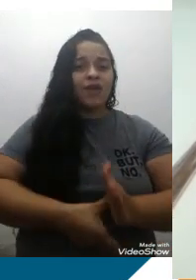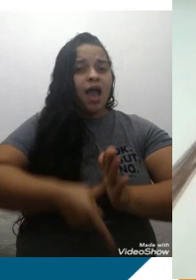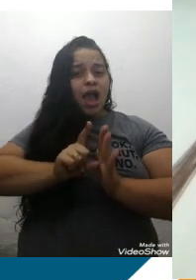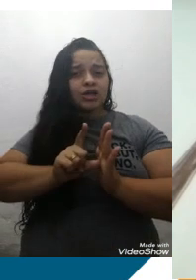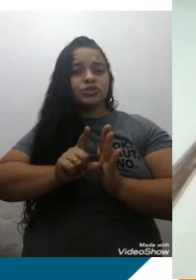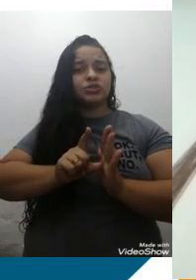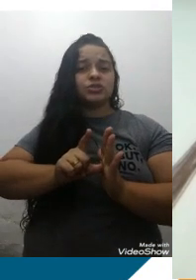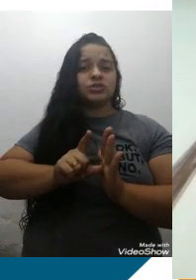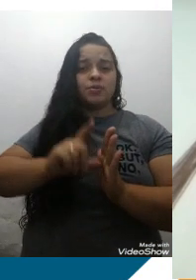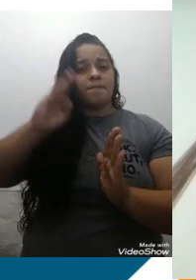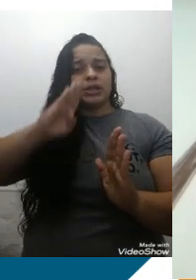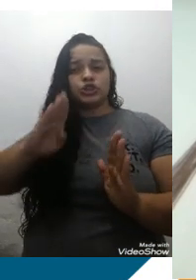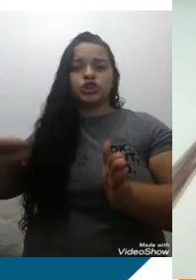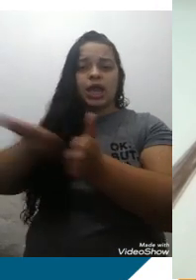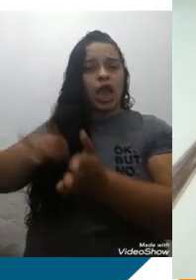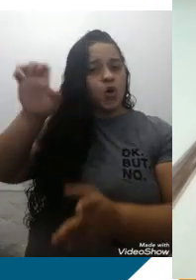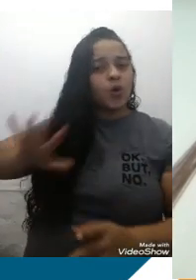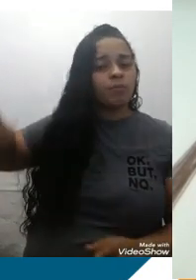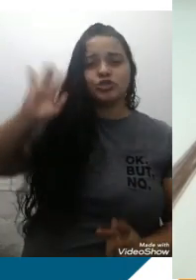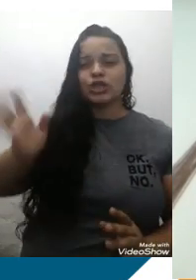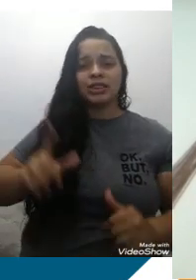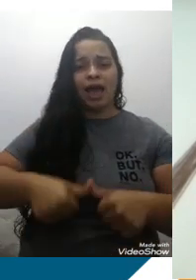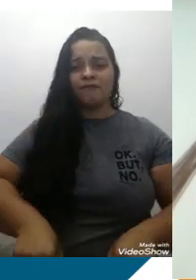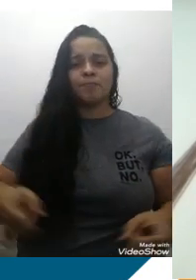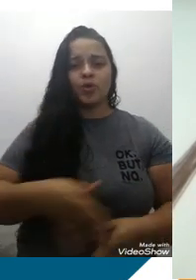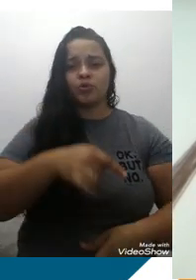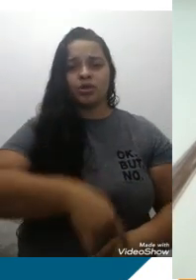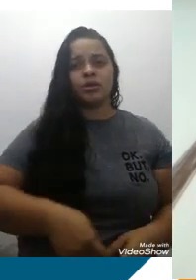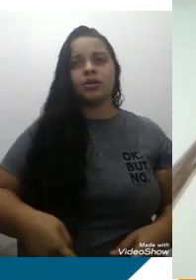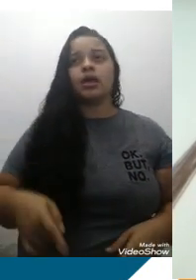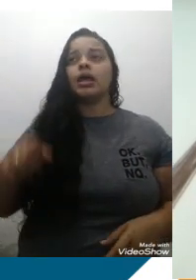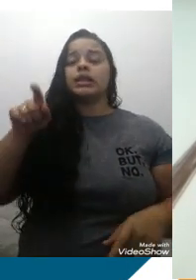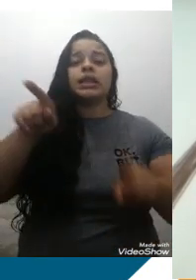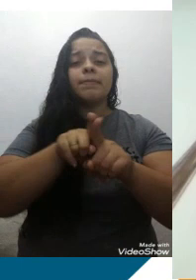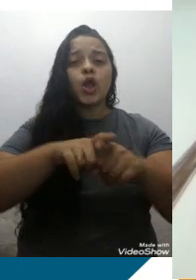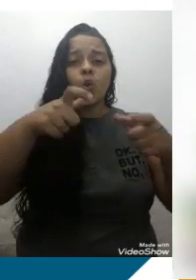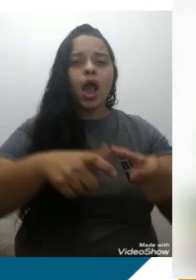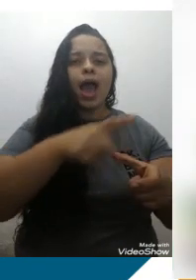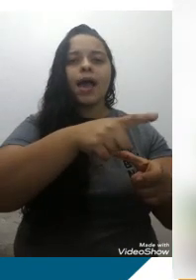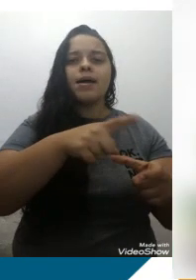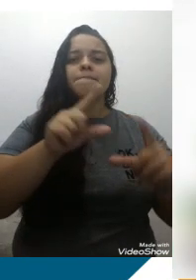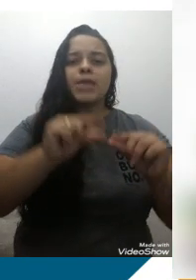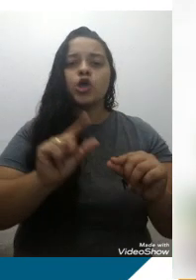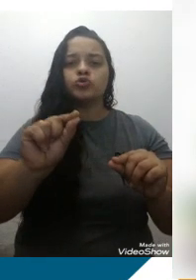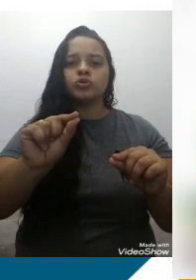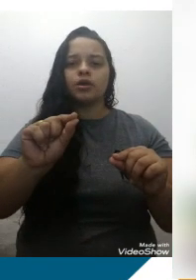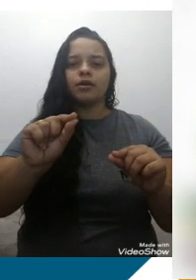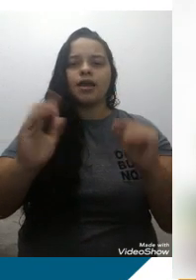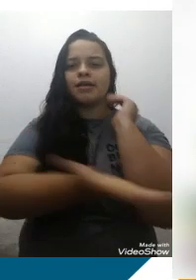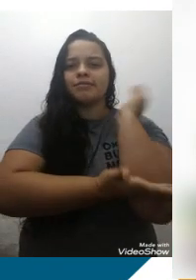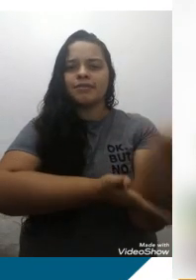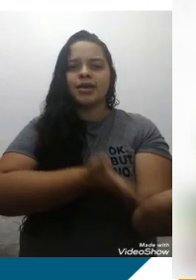existir. Em segundo lugar, porque é justamente nas áreas indígenas que ocorre menos desmatamento. A velocidade